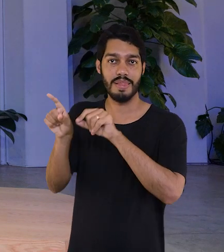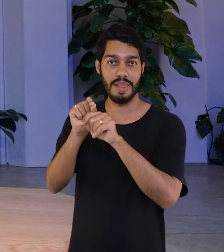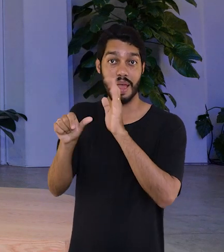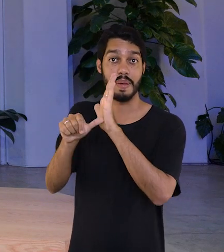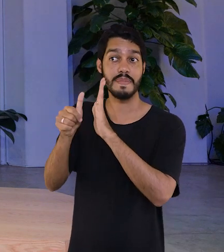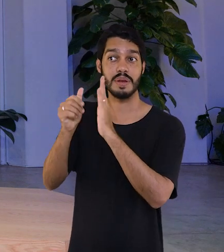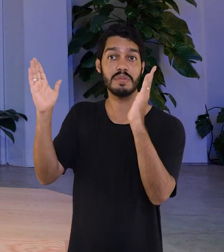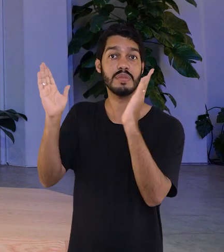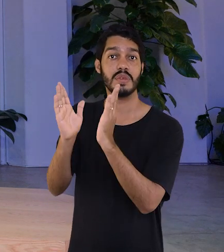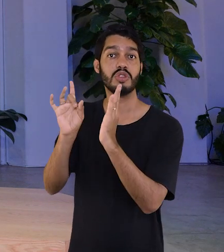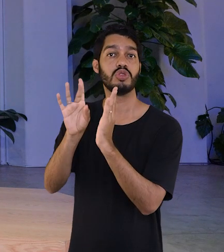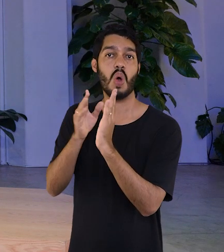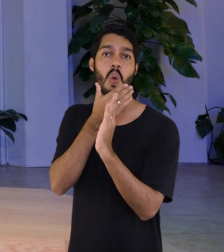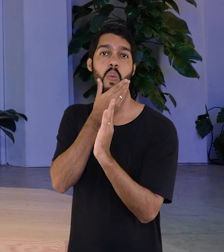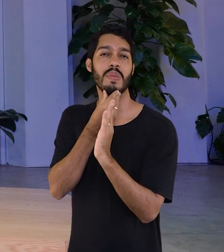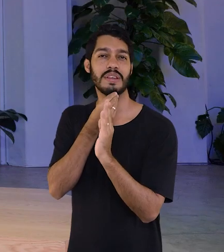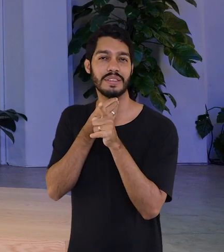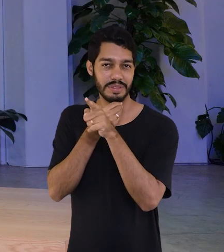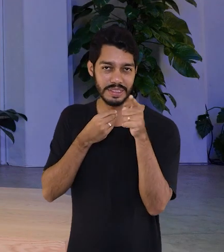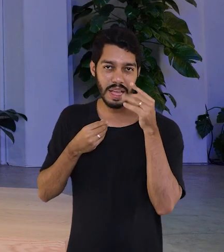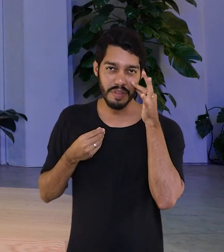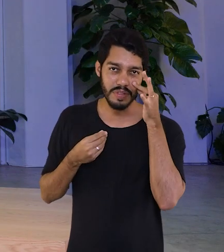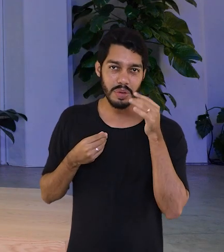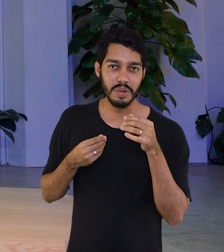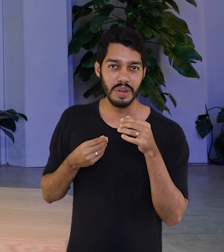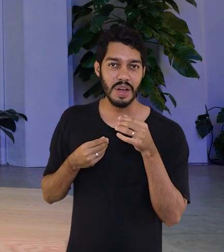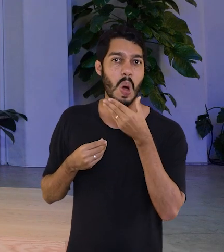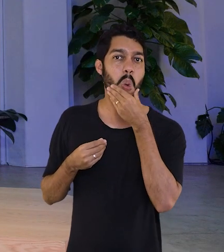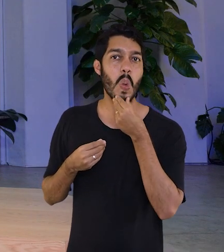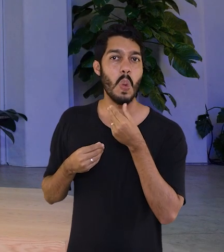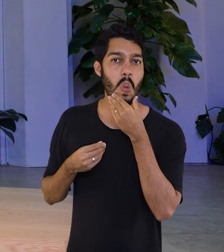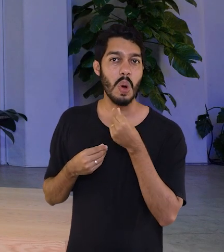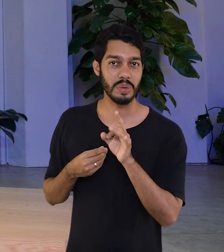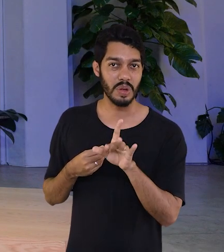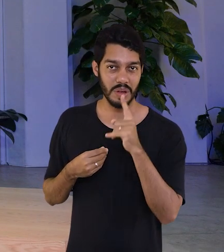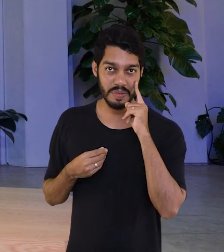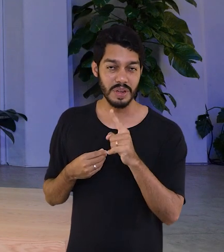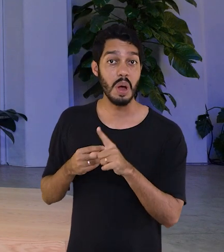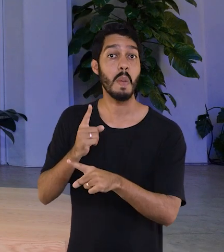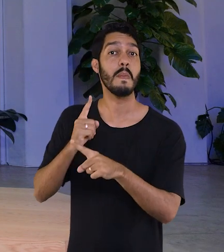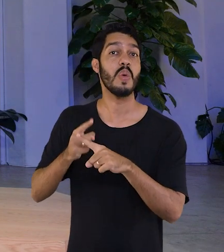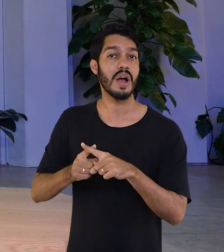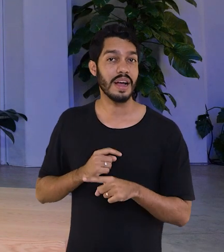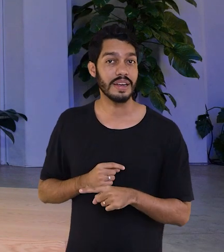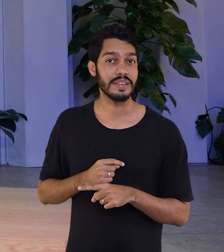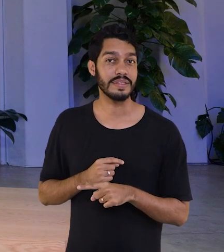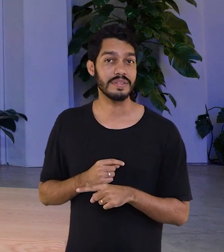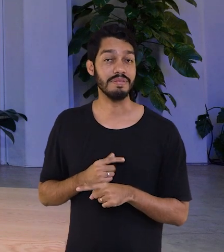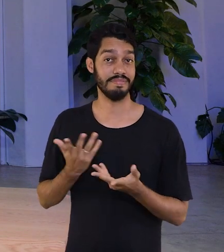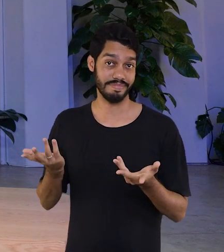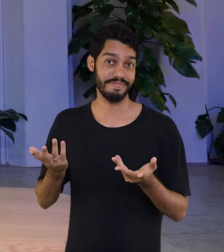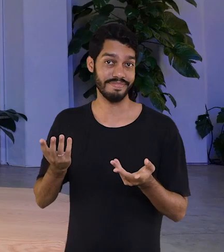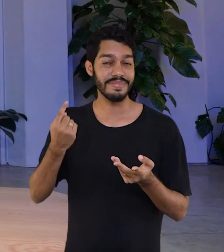pré-autorizou candidatos, né? Fez um primeiro filtro, só candidatos homens. Vocês viram isso? Vocês viram isso?